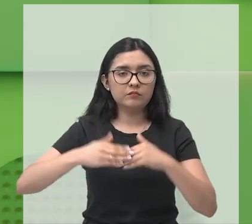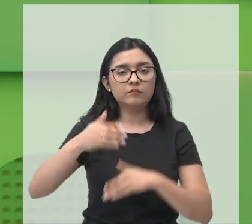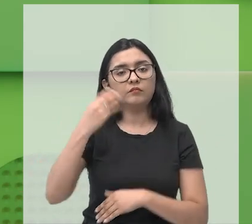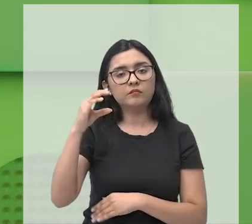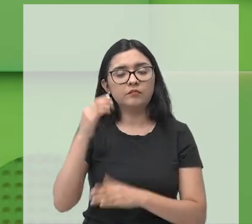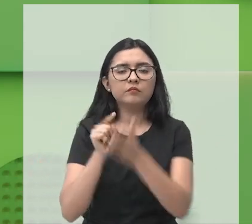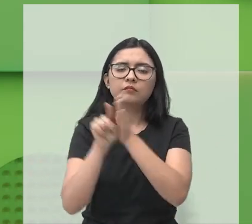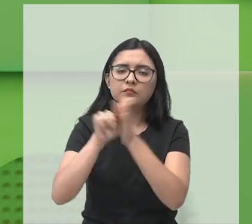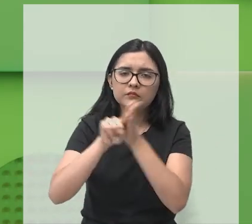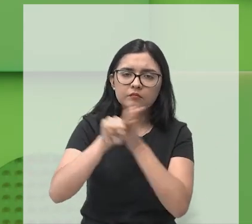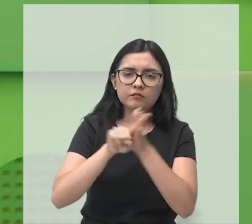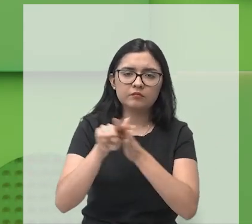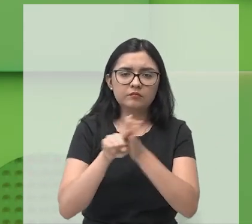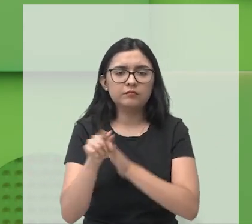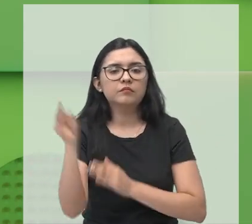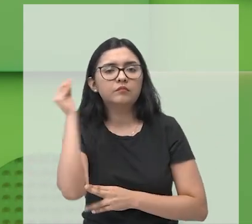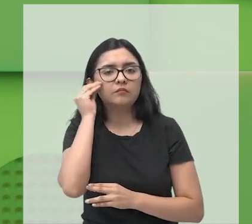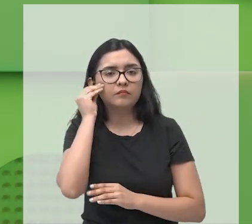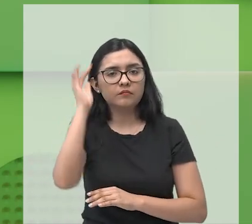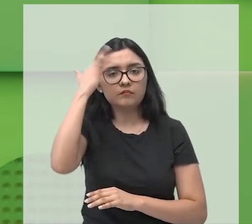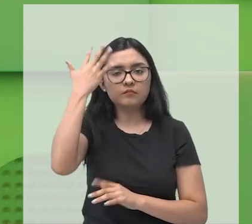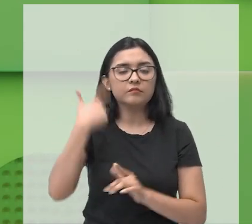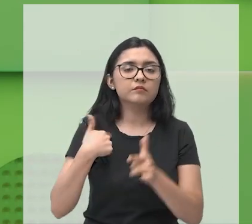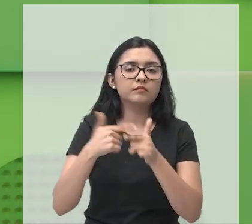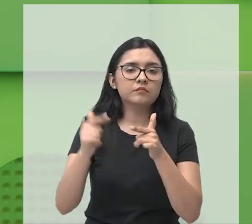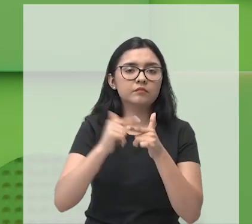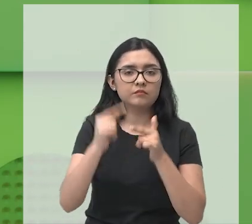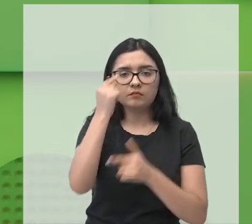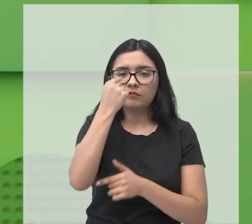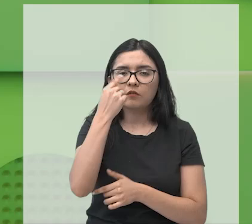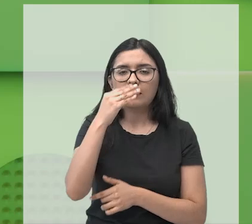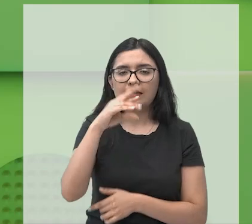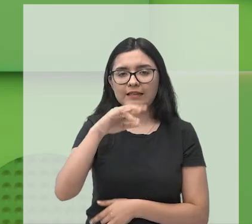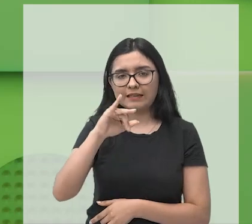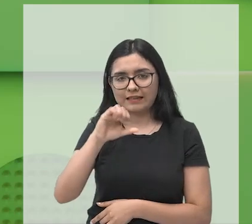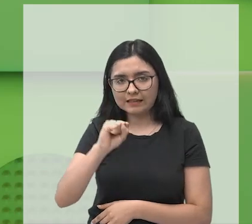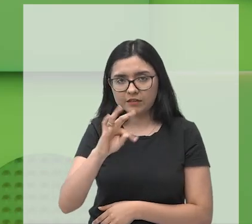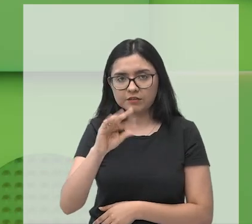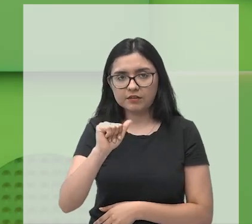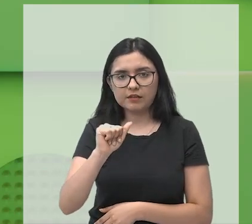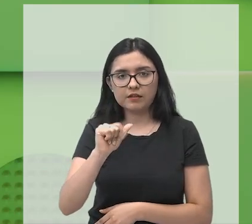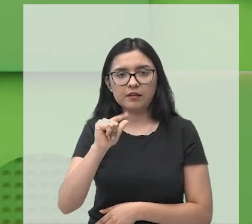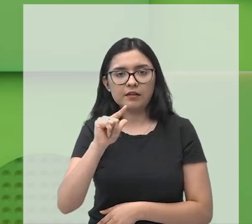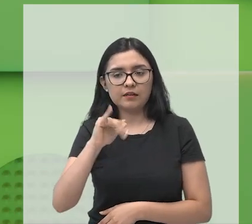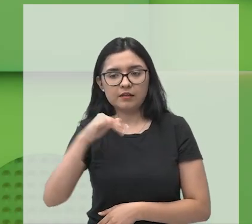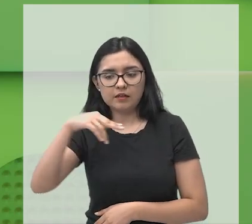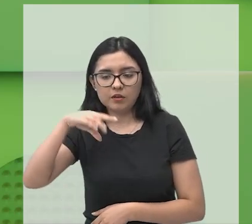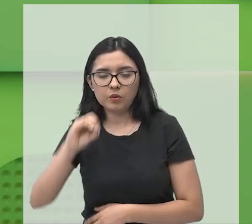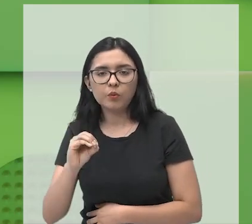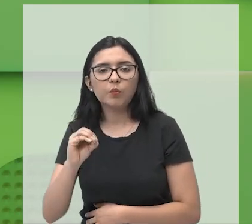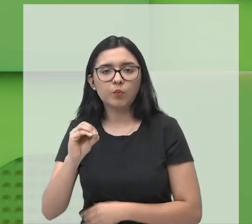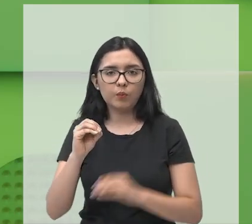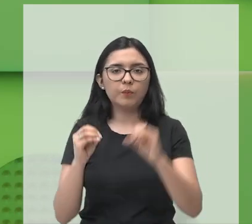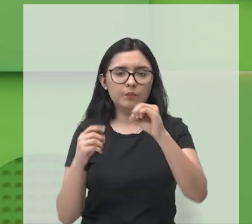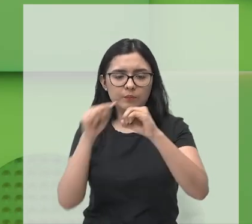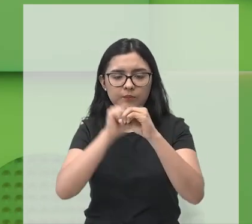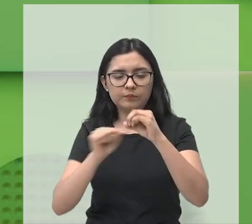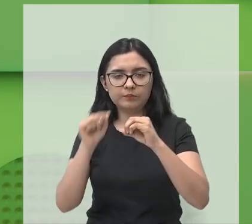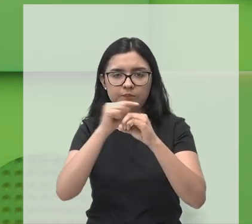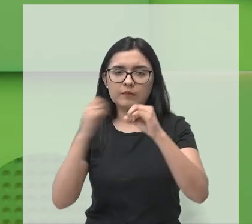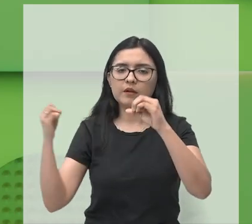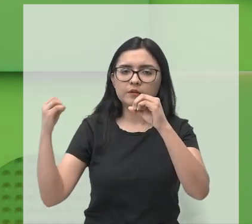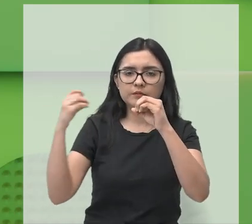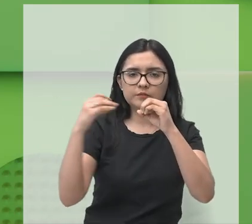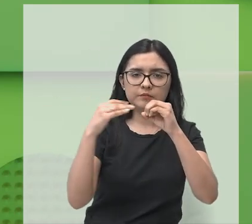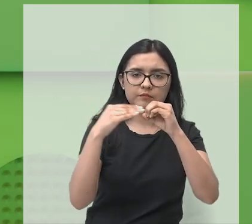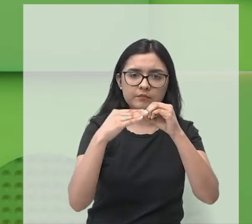para tentar burlar esse pequeno problema anatômico do cristalino, na hora que ele desvia a luz, né, que está entrando pelos